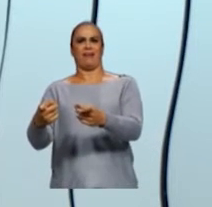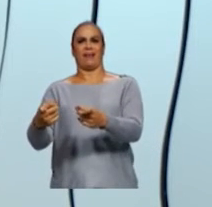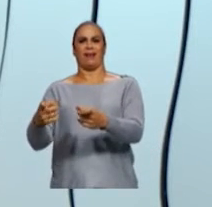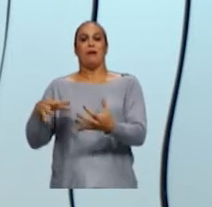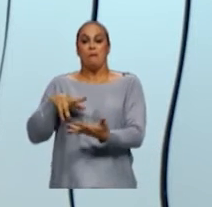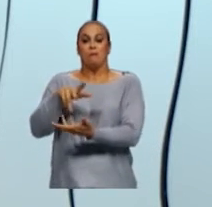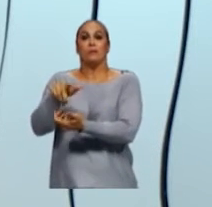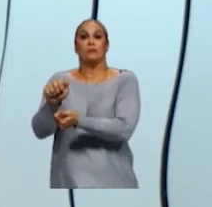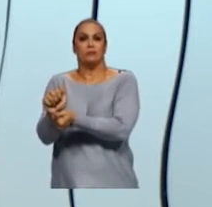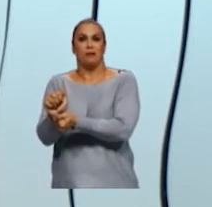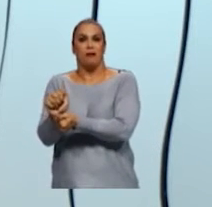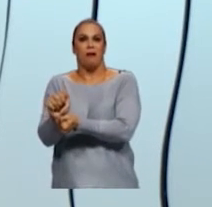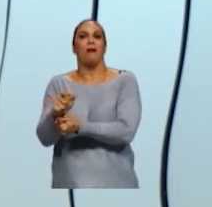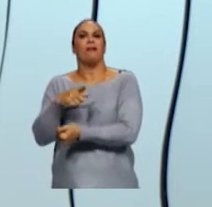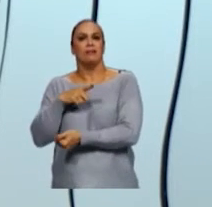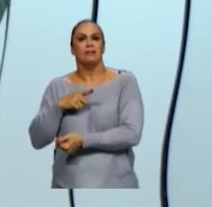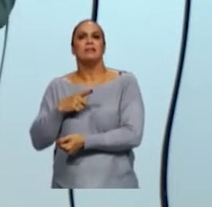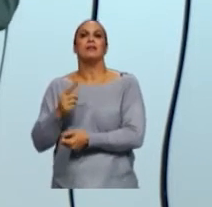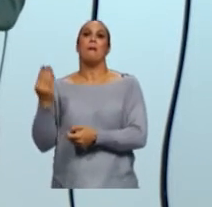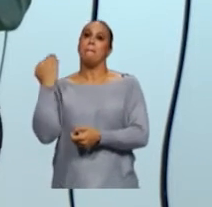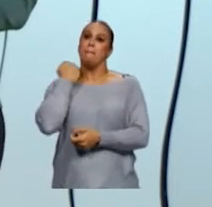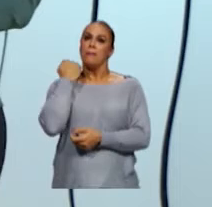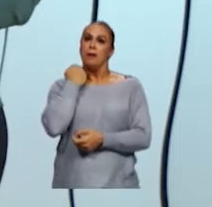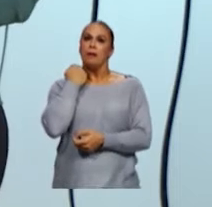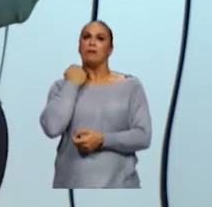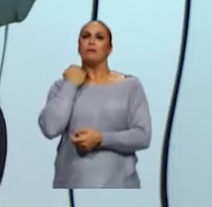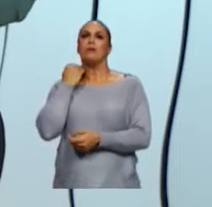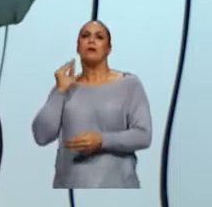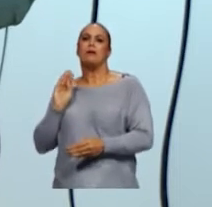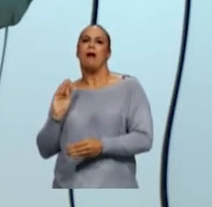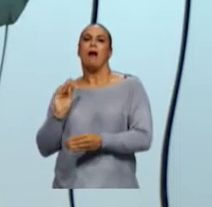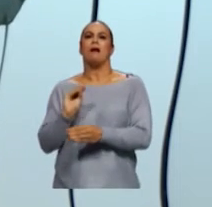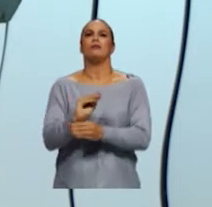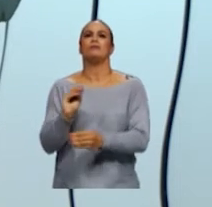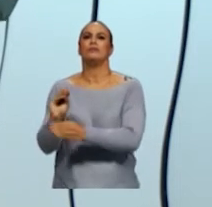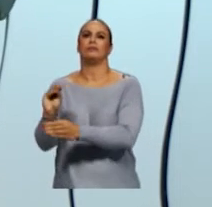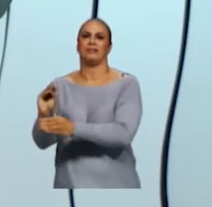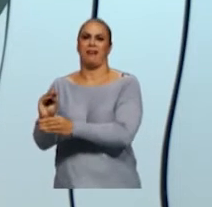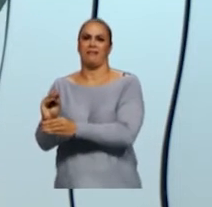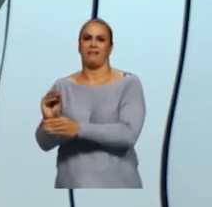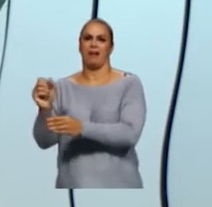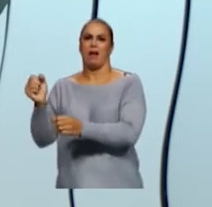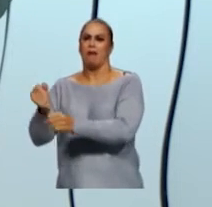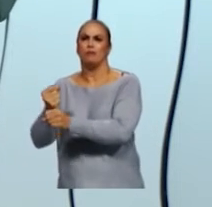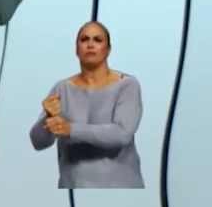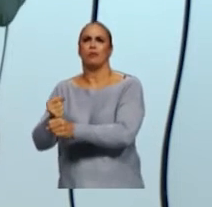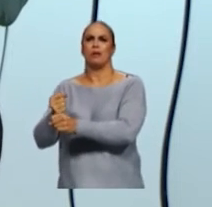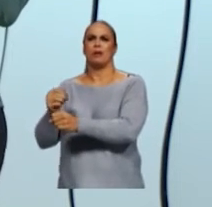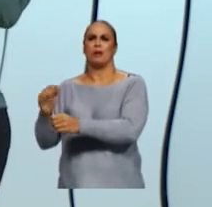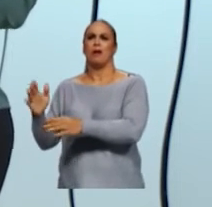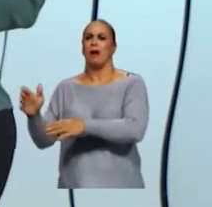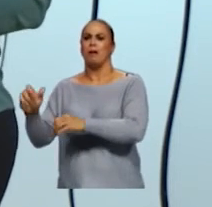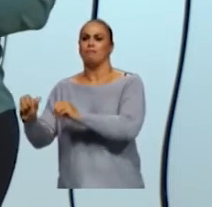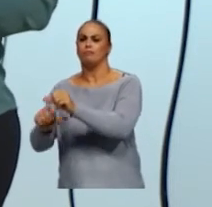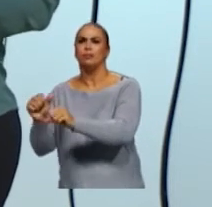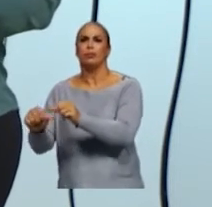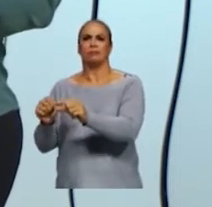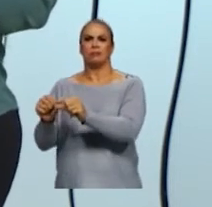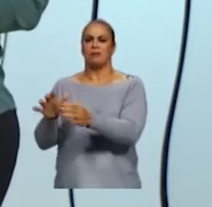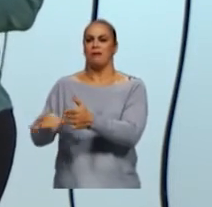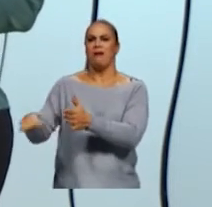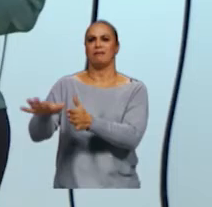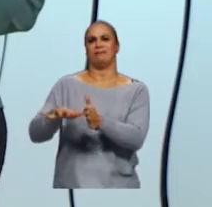a reconstrução dos territórios aí. E esse capitalismo financeiro,